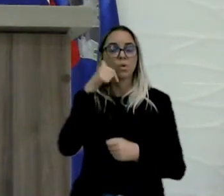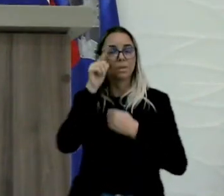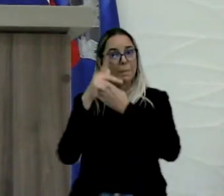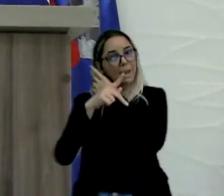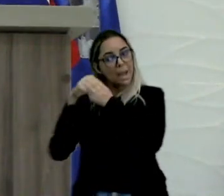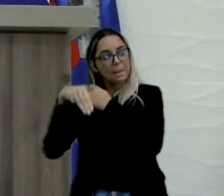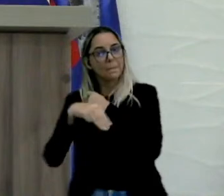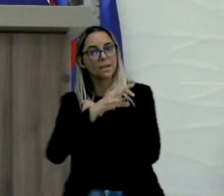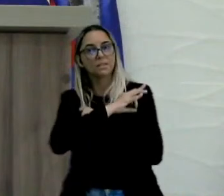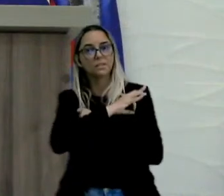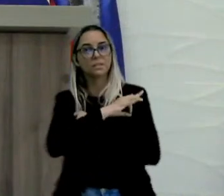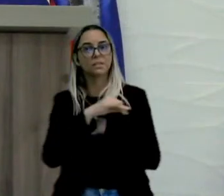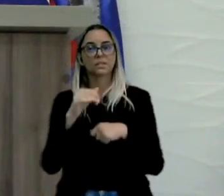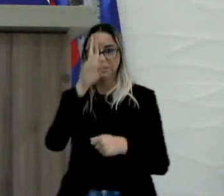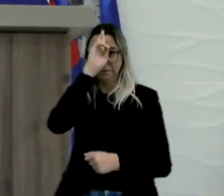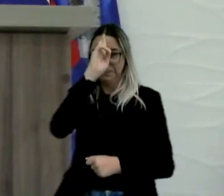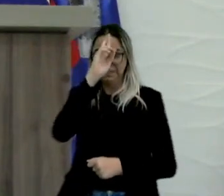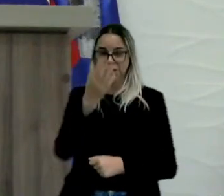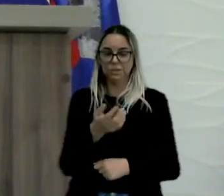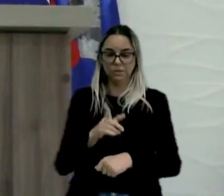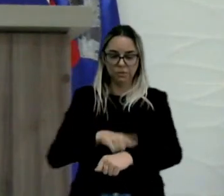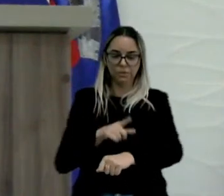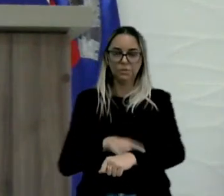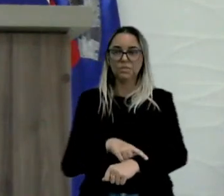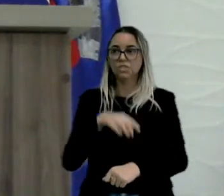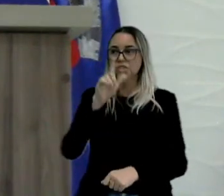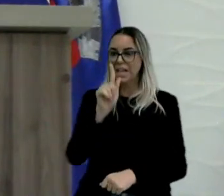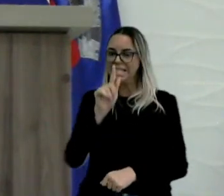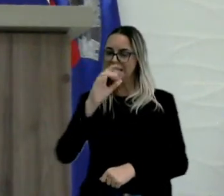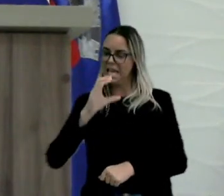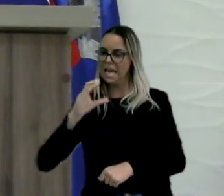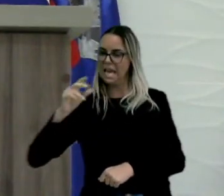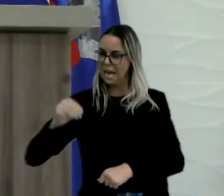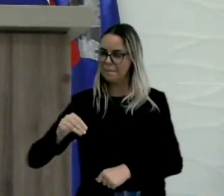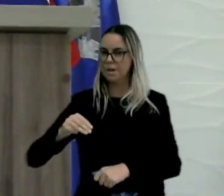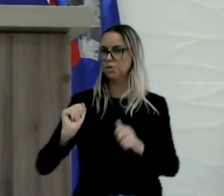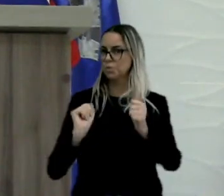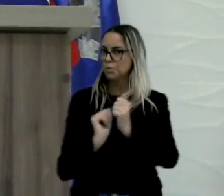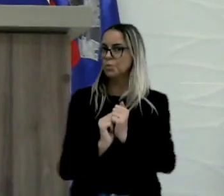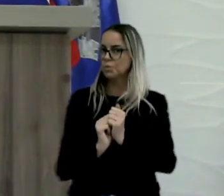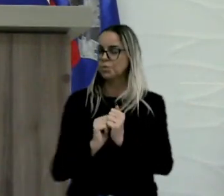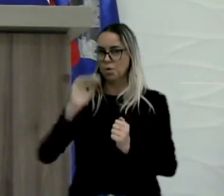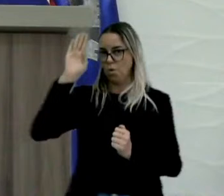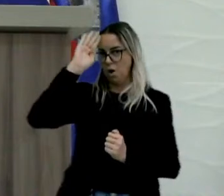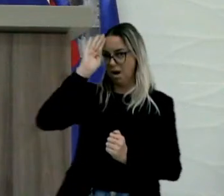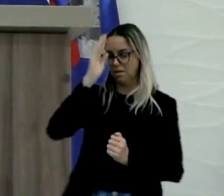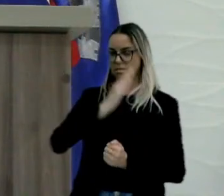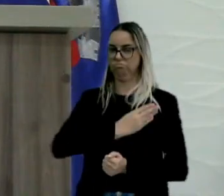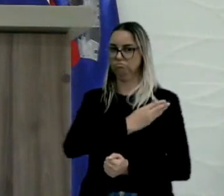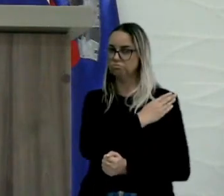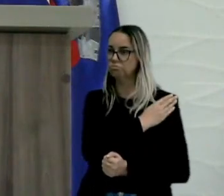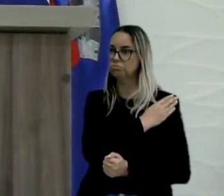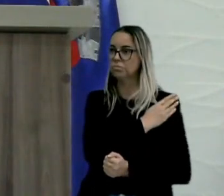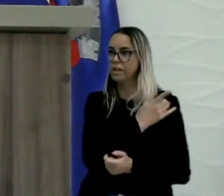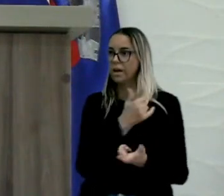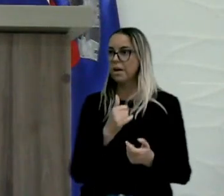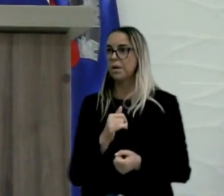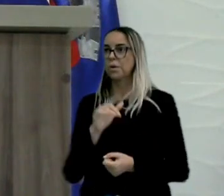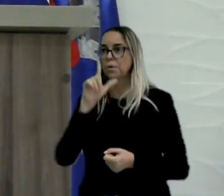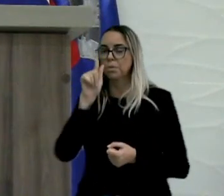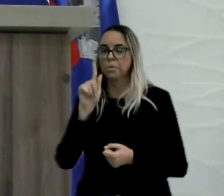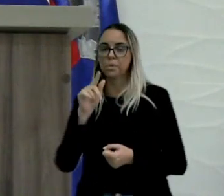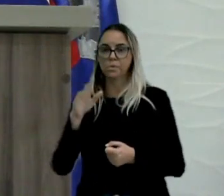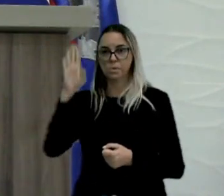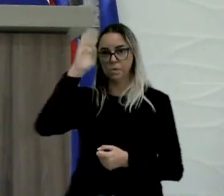meio-dia e foi junto com a guarda do GCM fazer uma uma na zona rural ali fazer uma guarda ali então